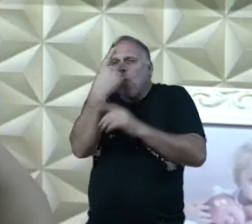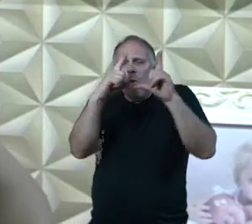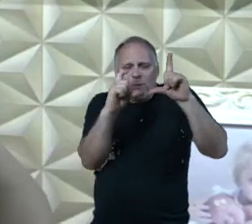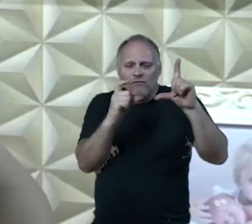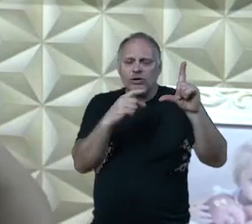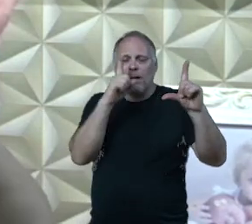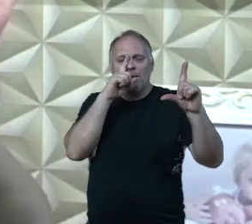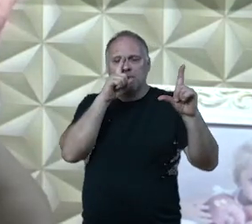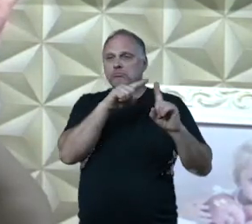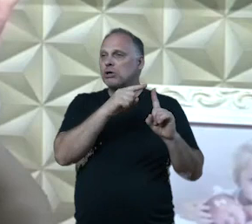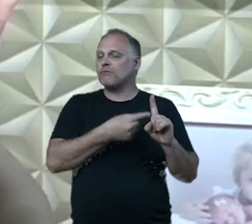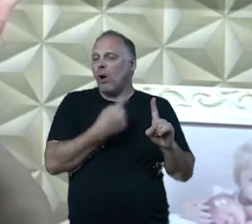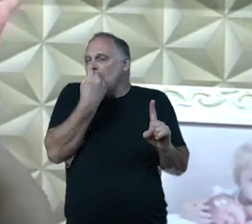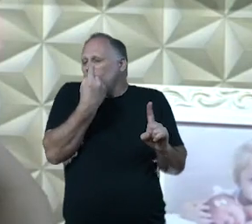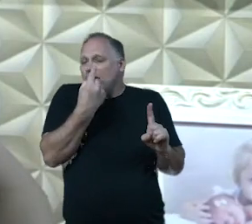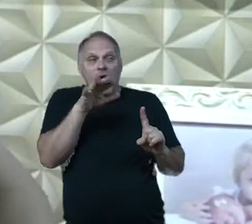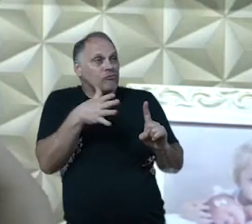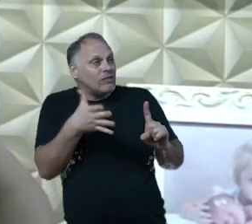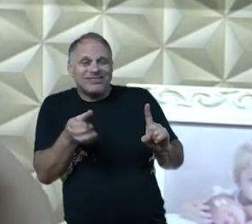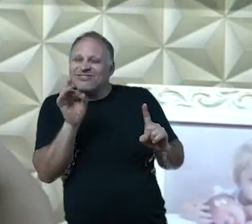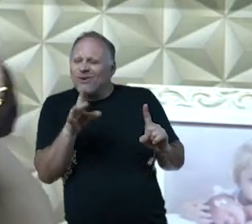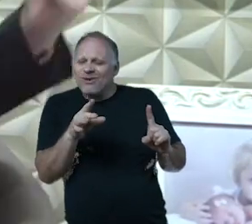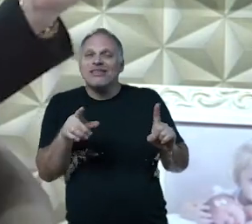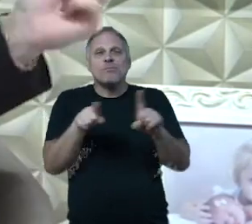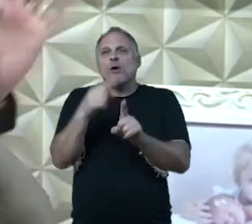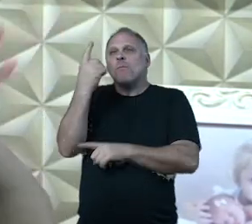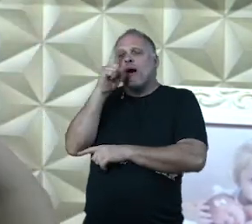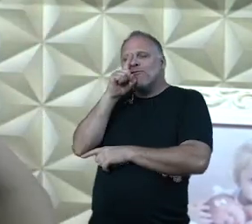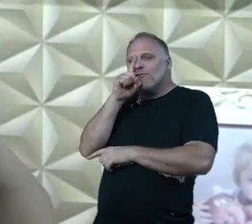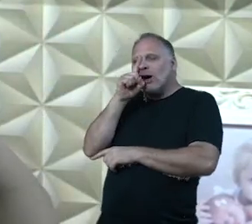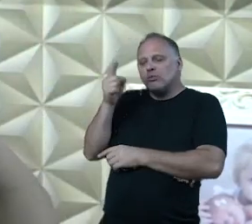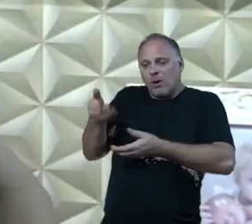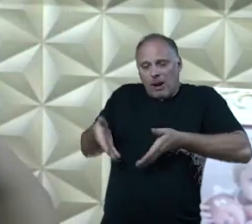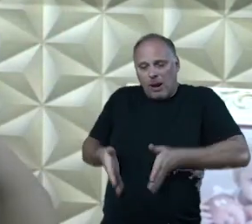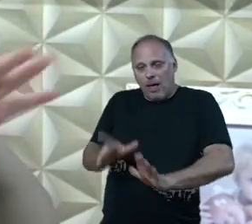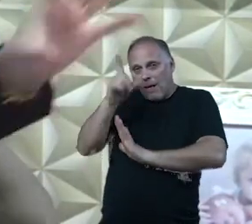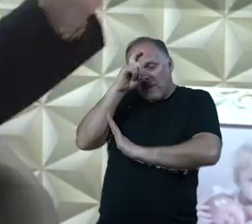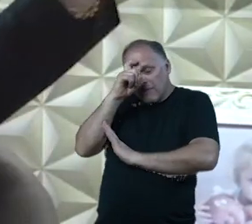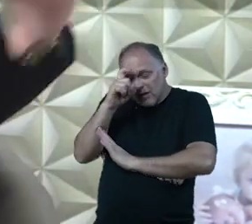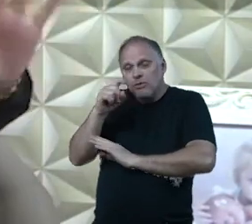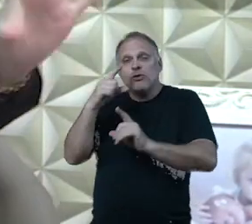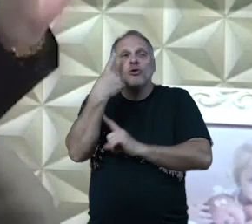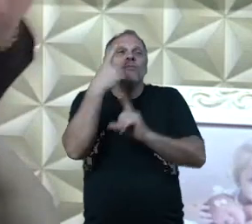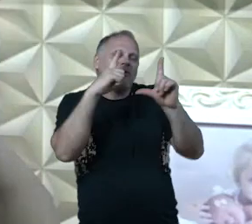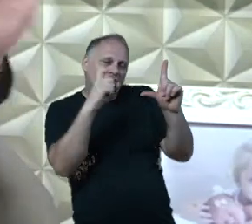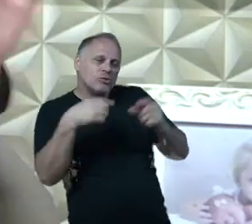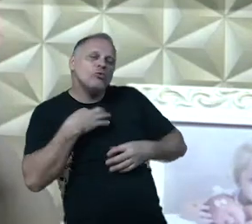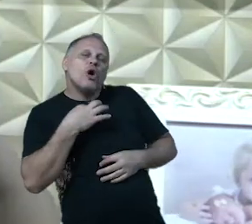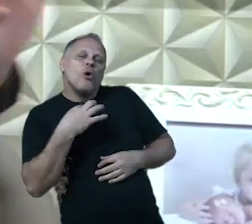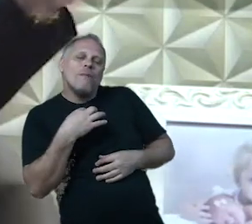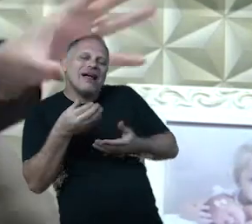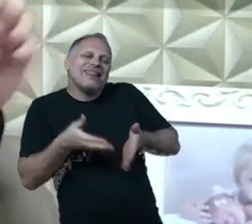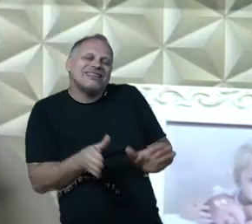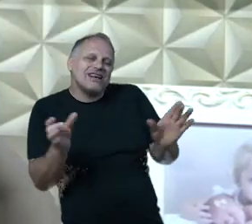foto talvez da nossa mãe gestando a gente e uma foto na maternidade e umas fotinhos assim de roupinha meio de longe, às vezes não